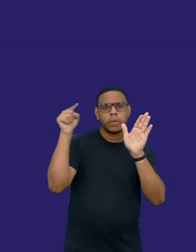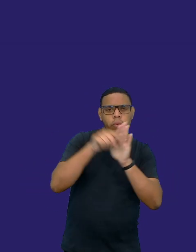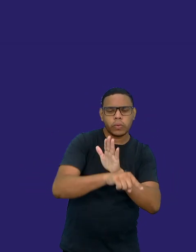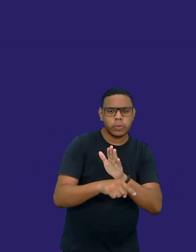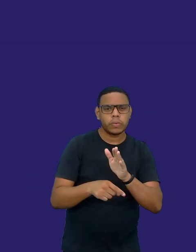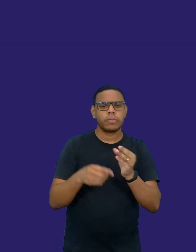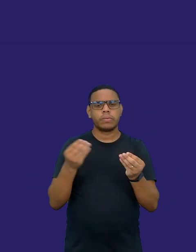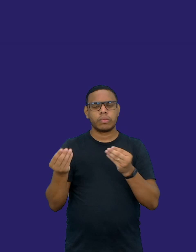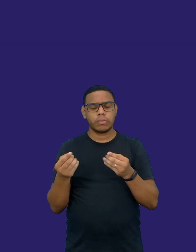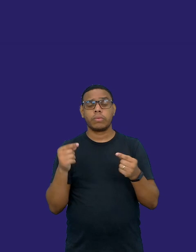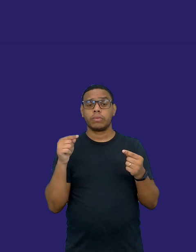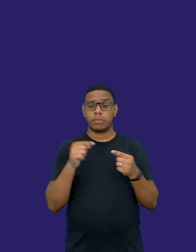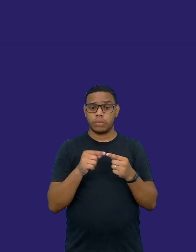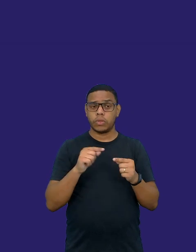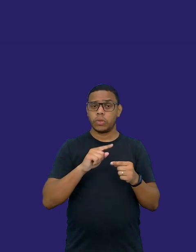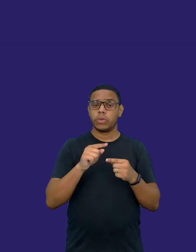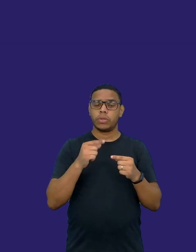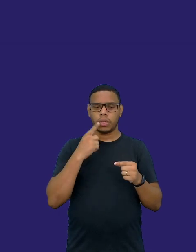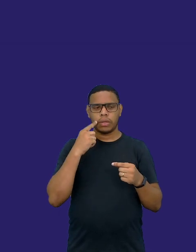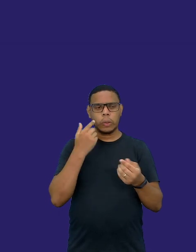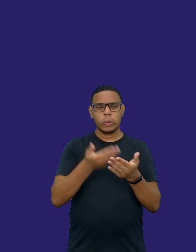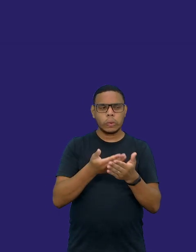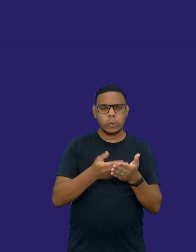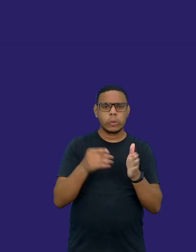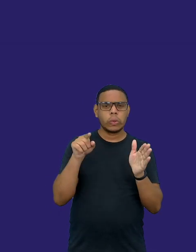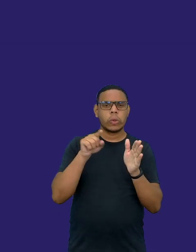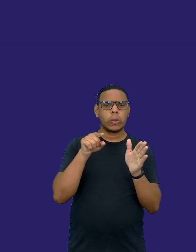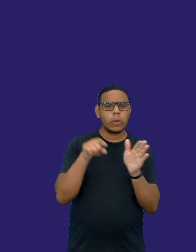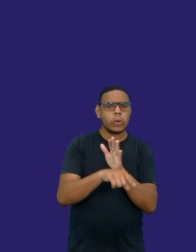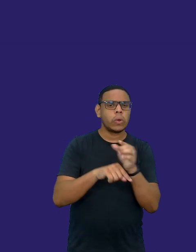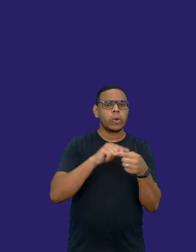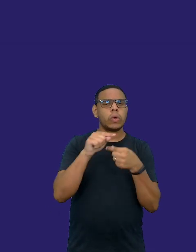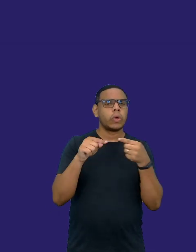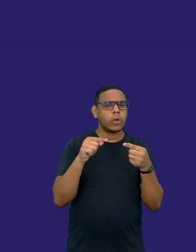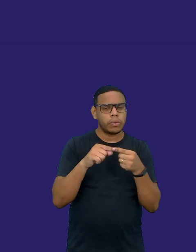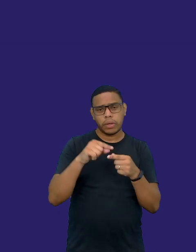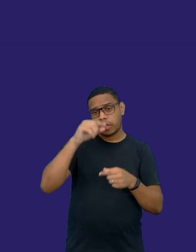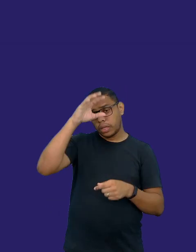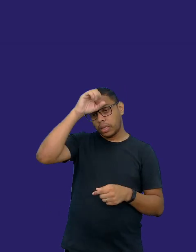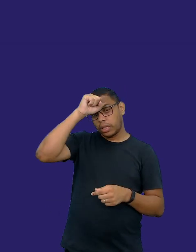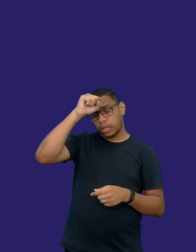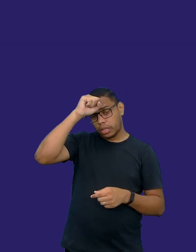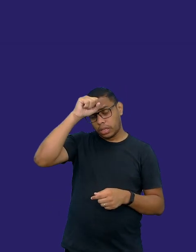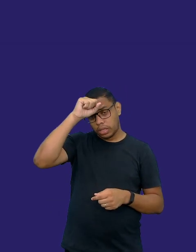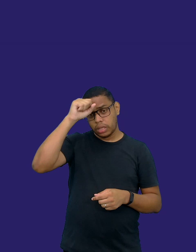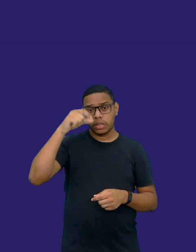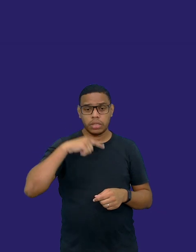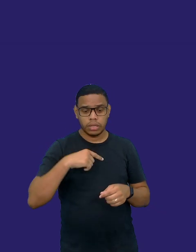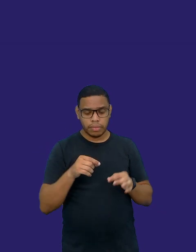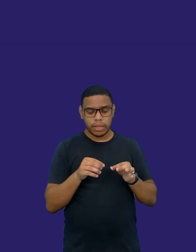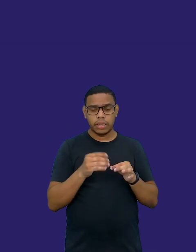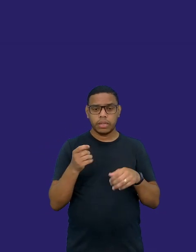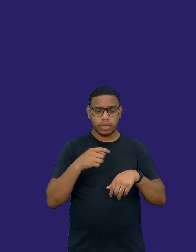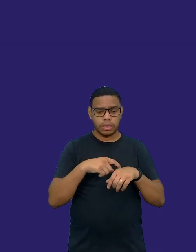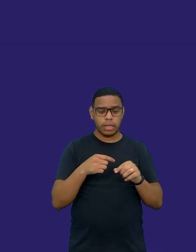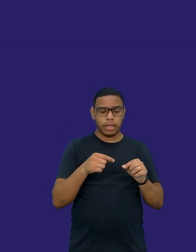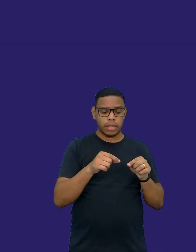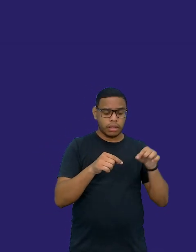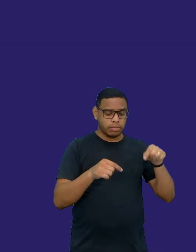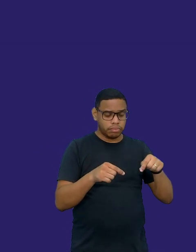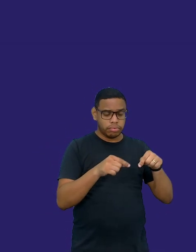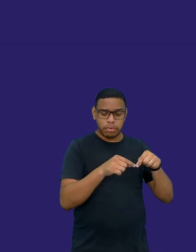Perguntas alinhadas com o objeto da aprendizagem, que é a distância entre dois pontos do